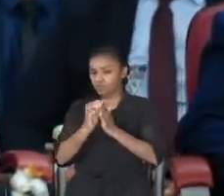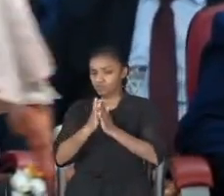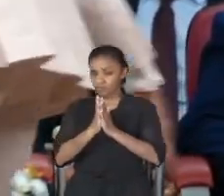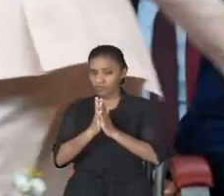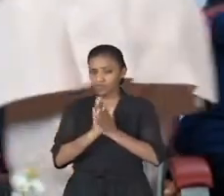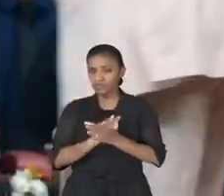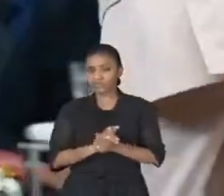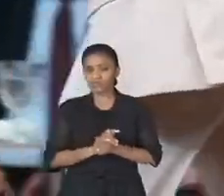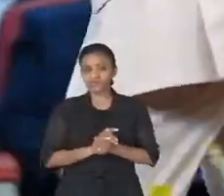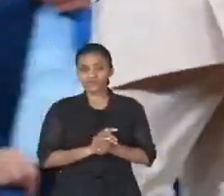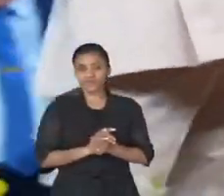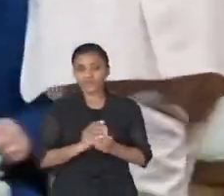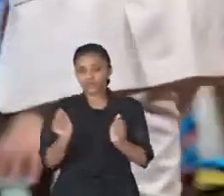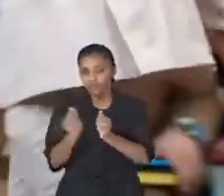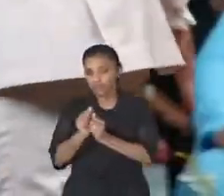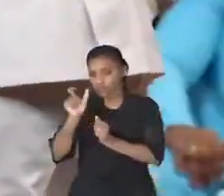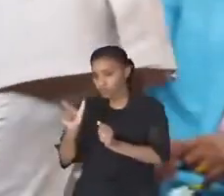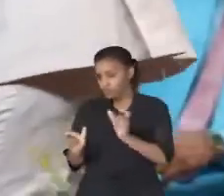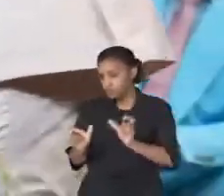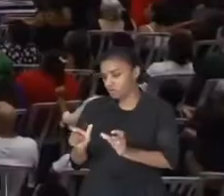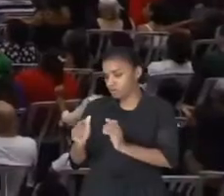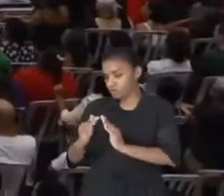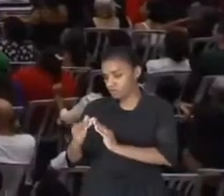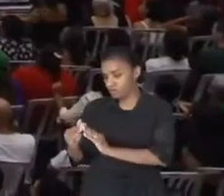Fique aqui comigo do meu lado.